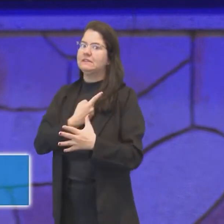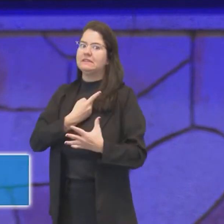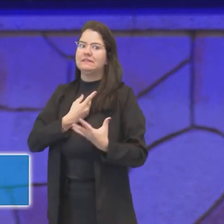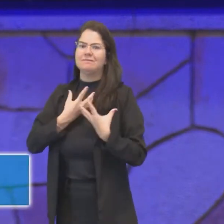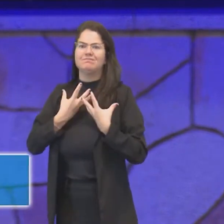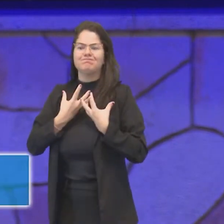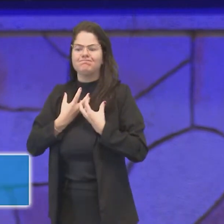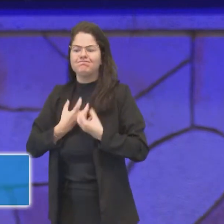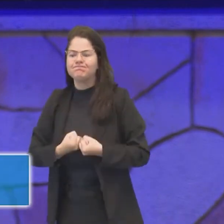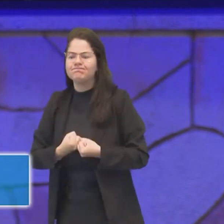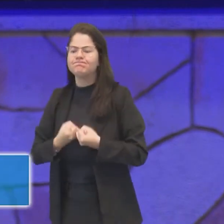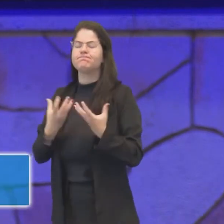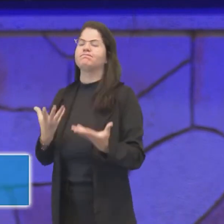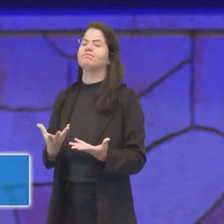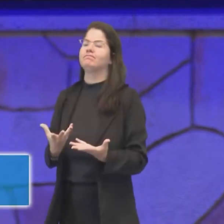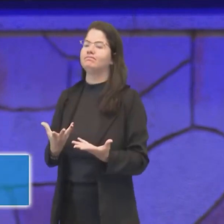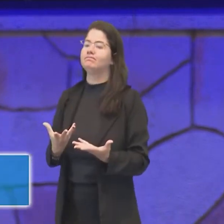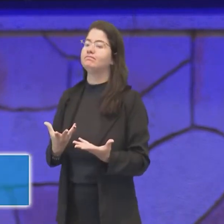quem pede a Deus.